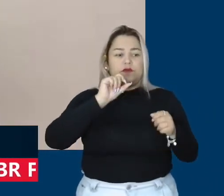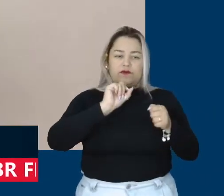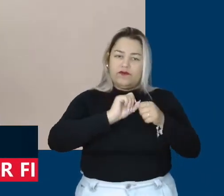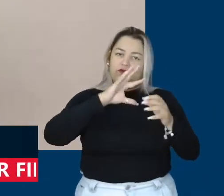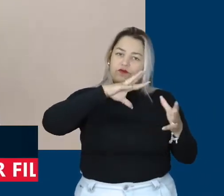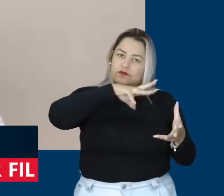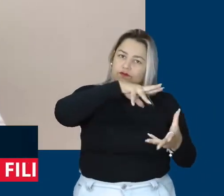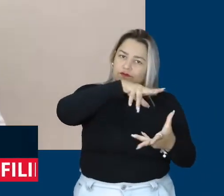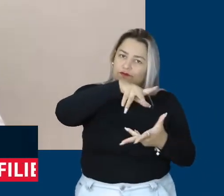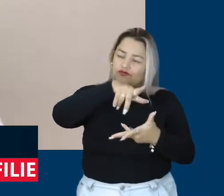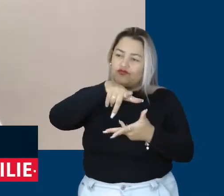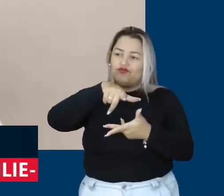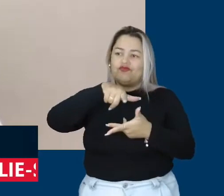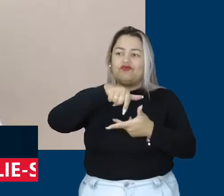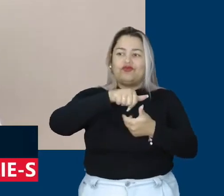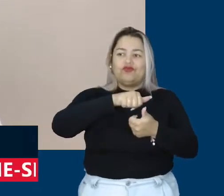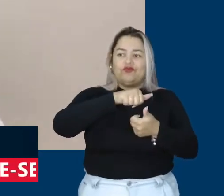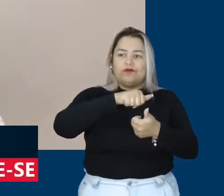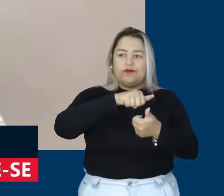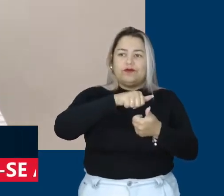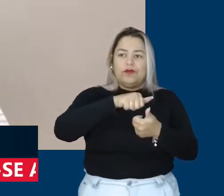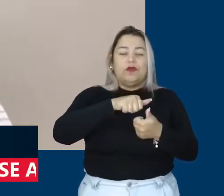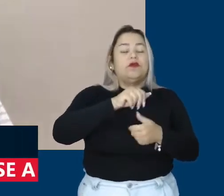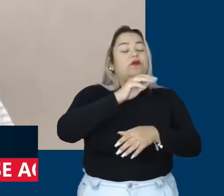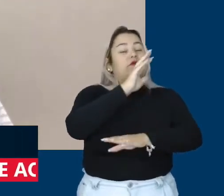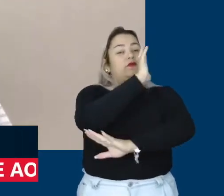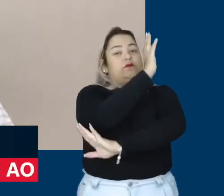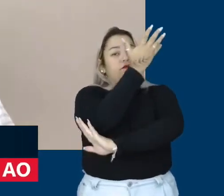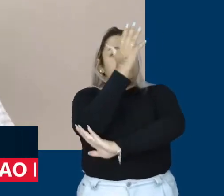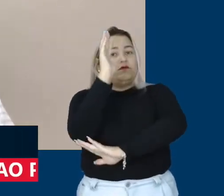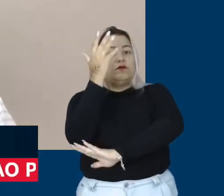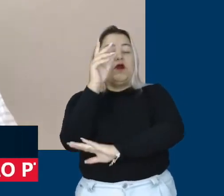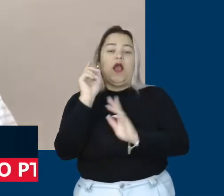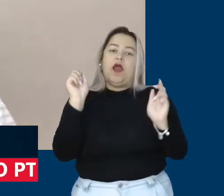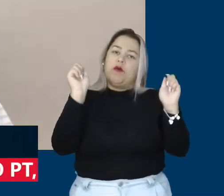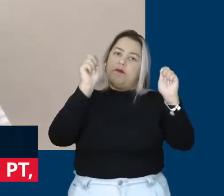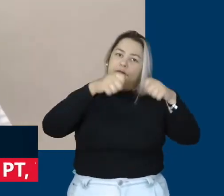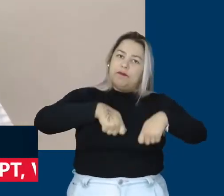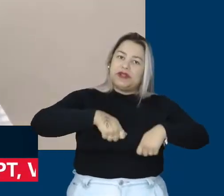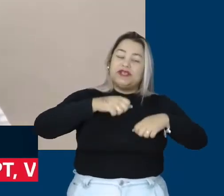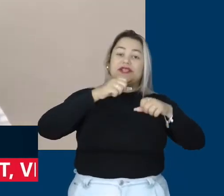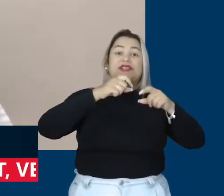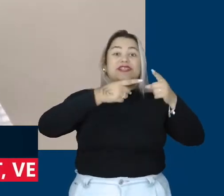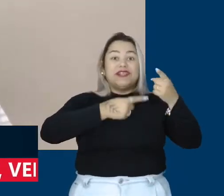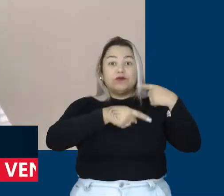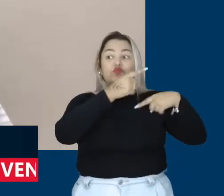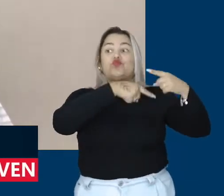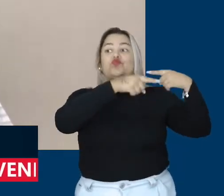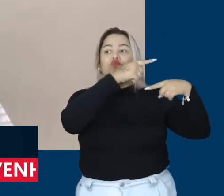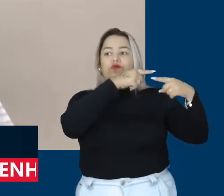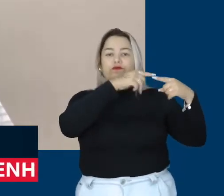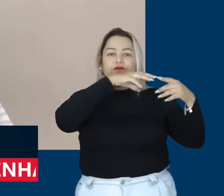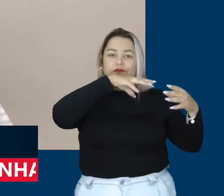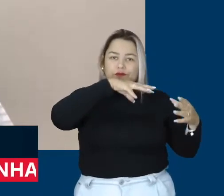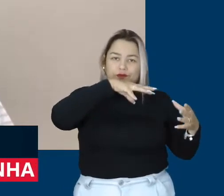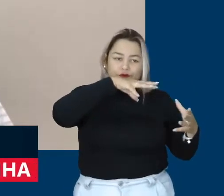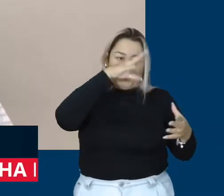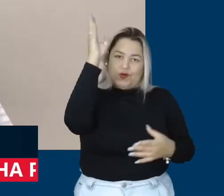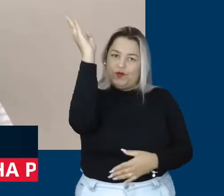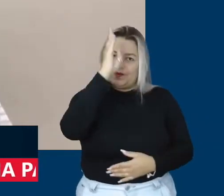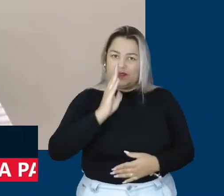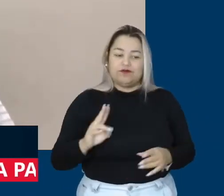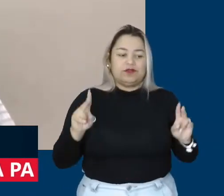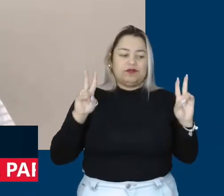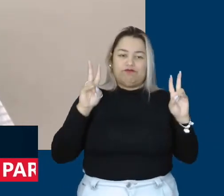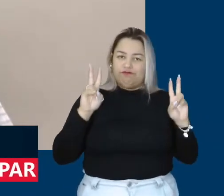mundial, a agenda é sobre o meio ambiente. Então é preciso reposicionar, é preciso reconstruir também a imagem do Brasil nessa